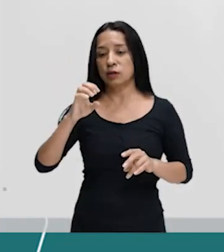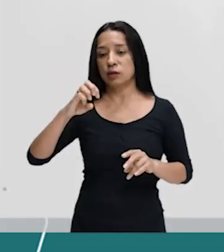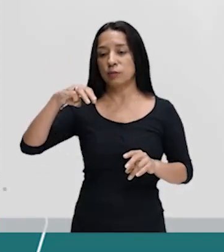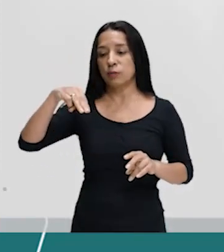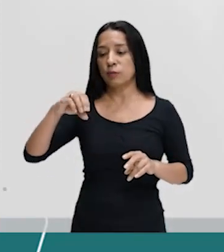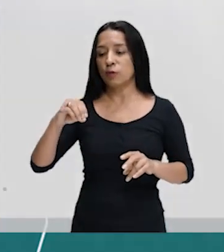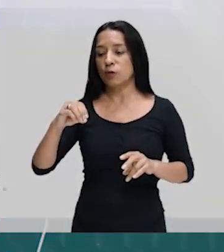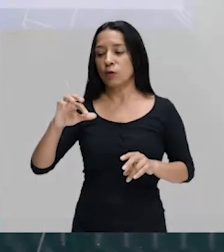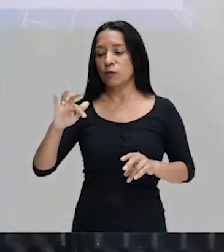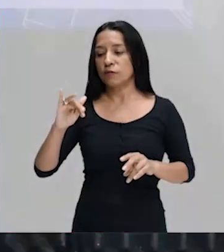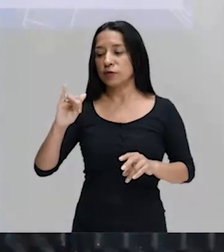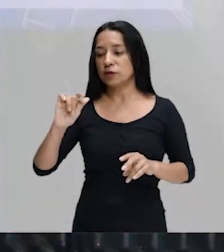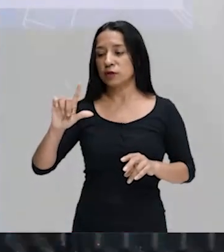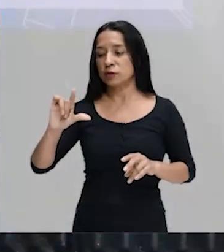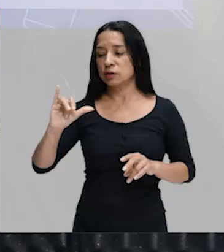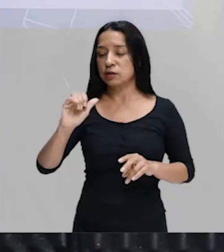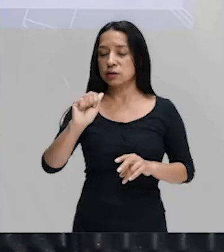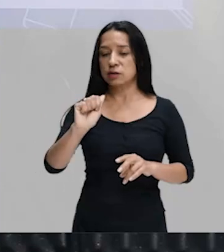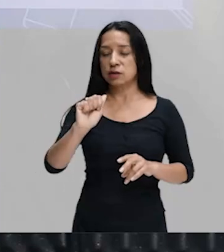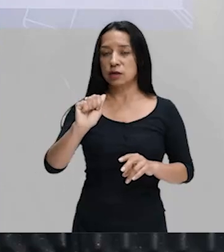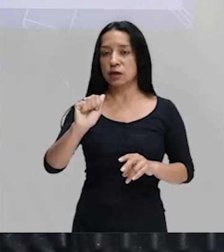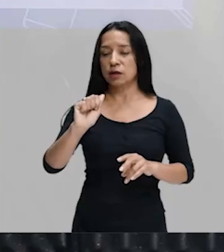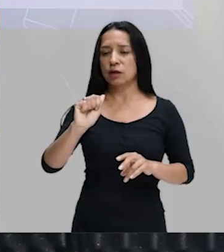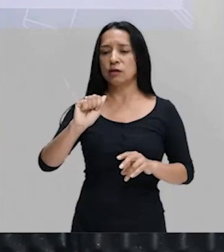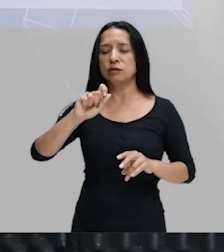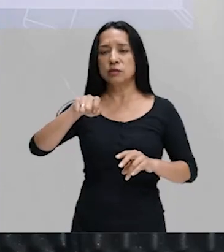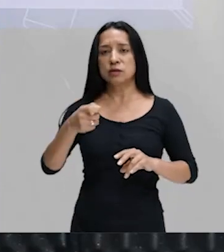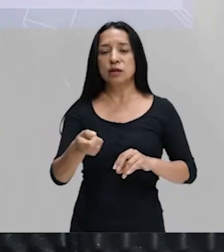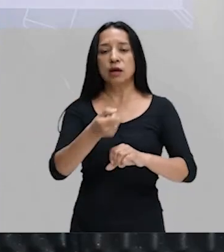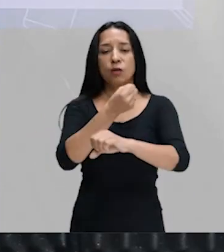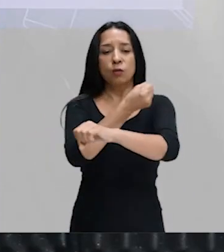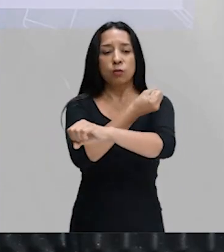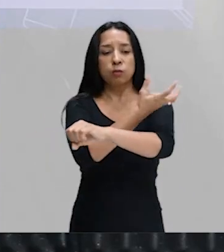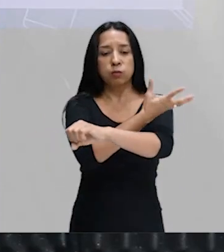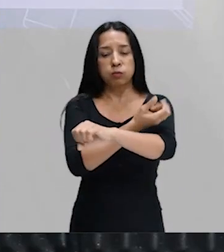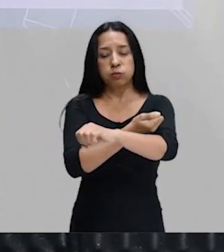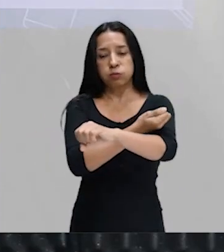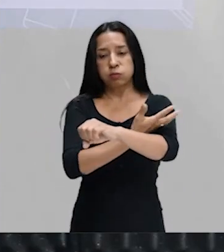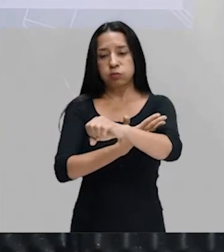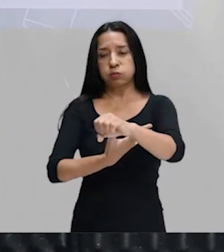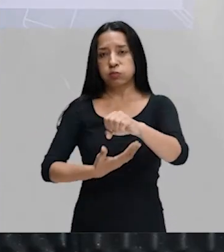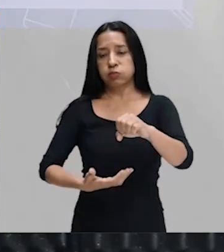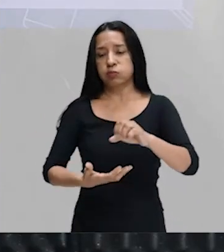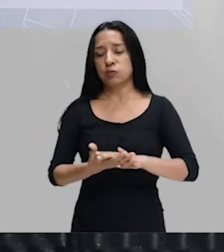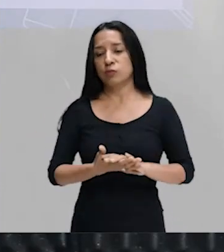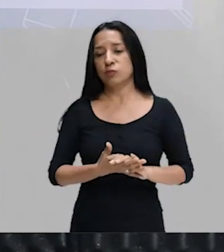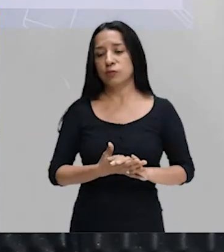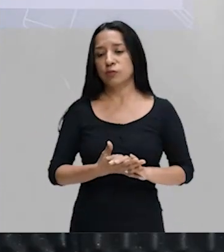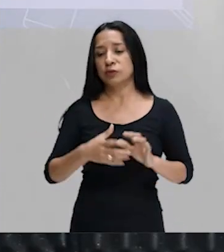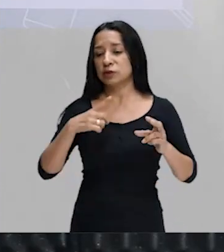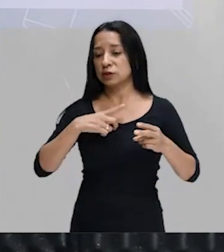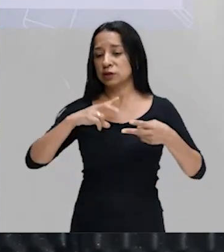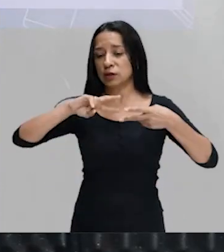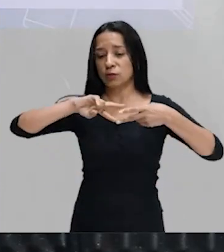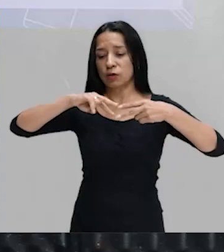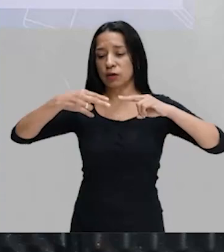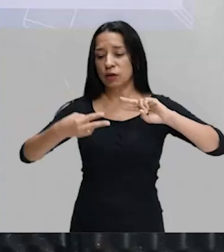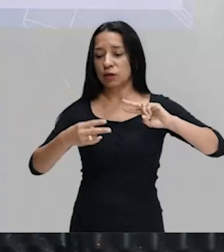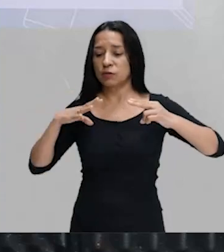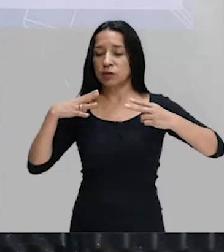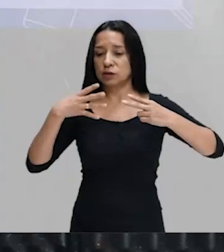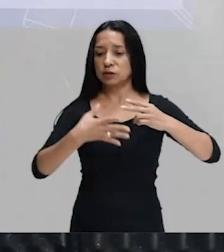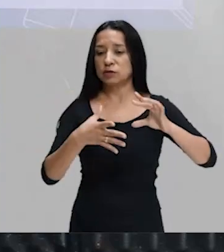Tá? A hemofilia, que é uma característica também que é condicionada por um alelo recessivo ligado